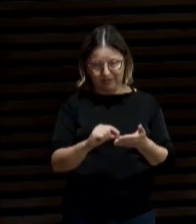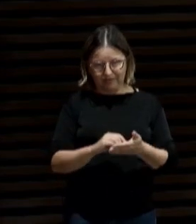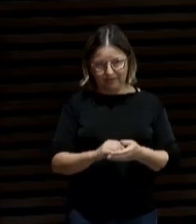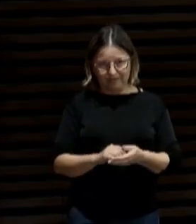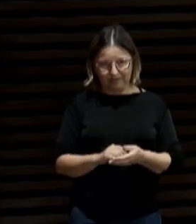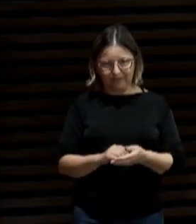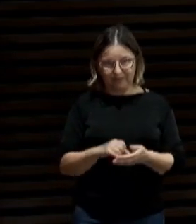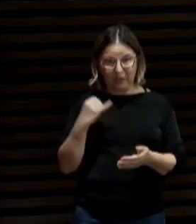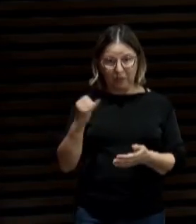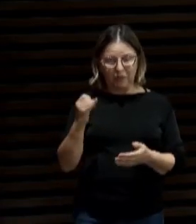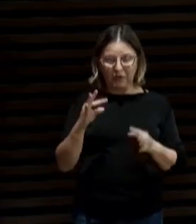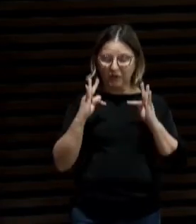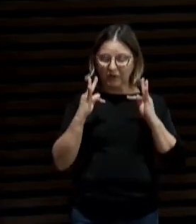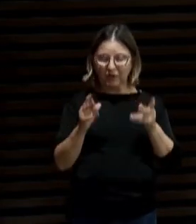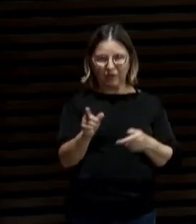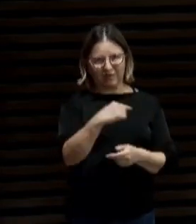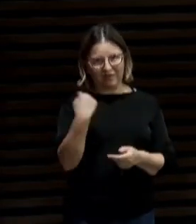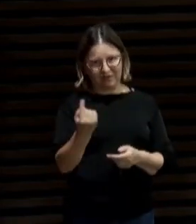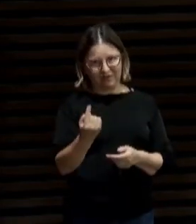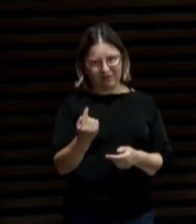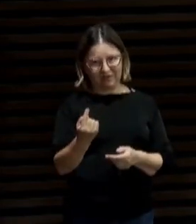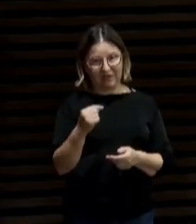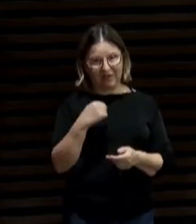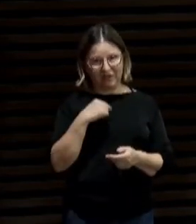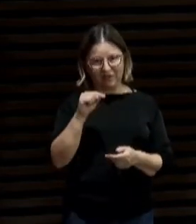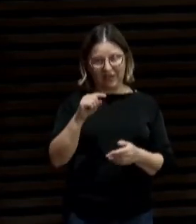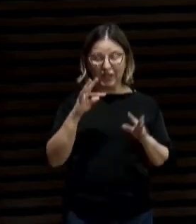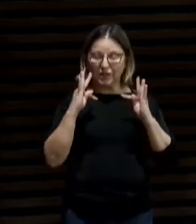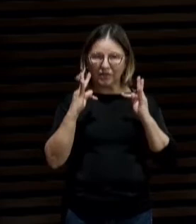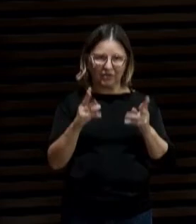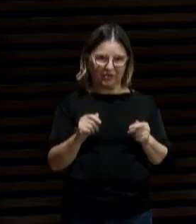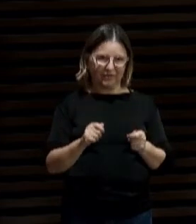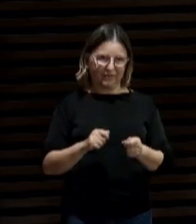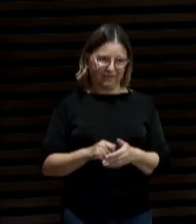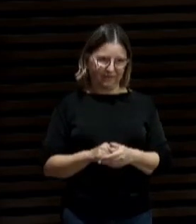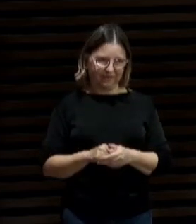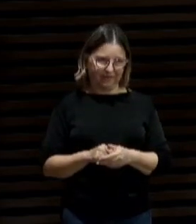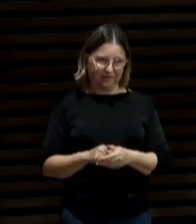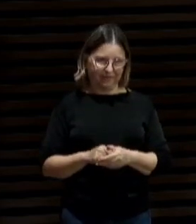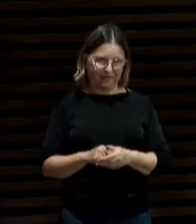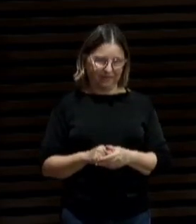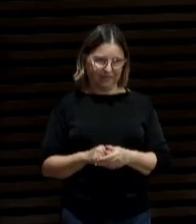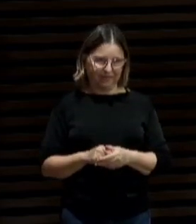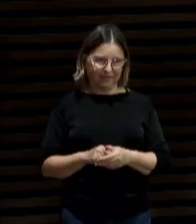Importa que todos nós, eu e você, todos aqui, sem